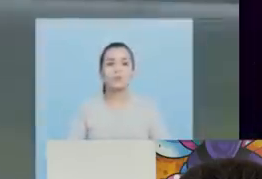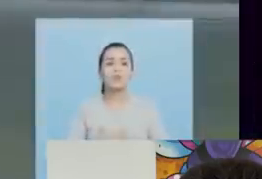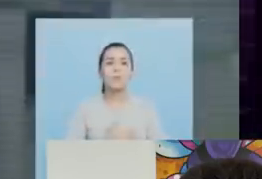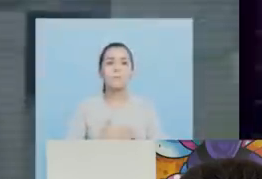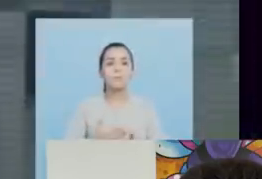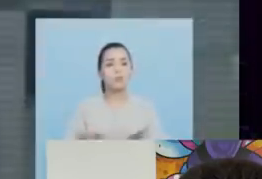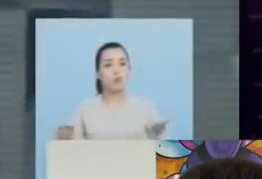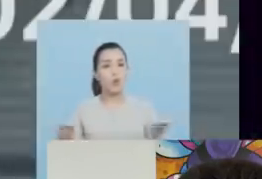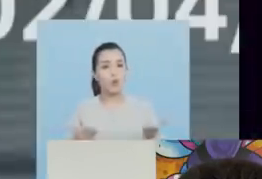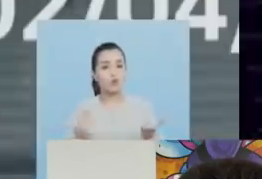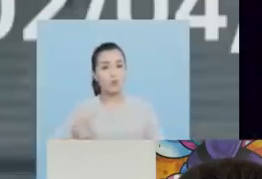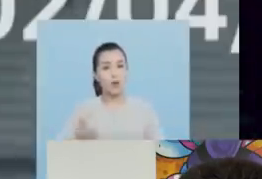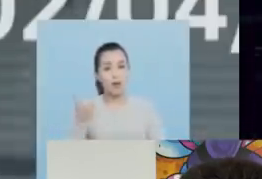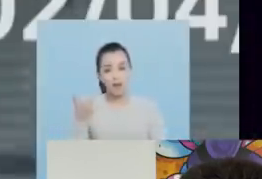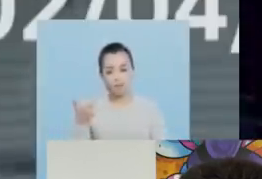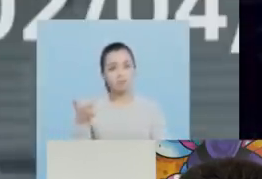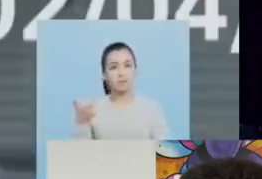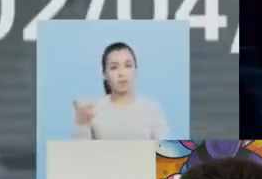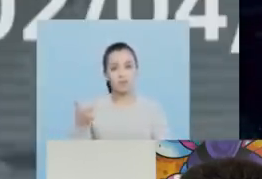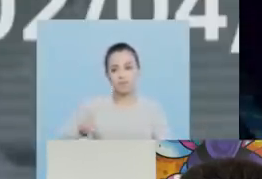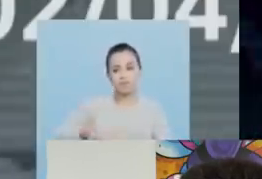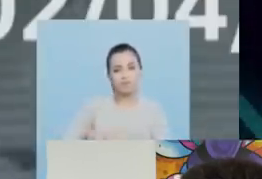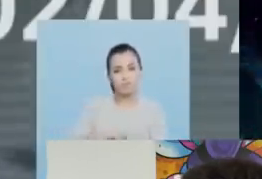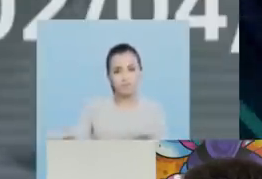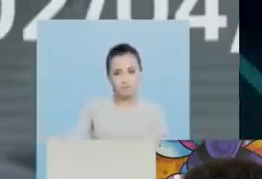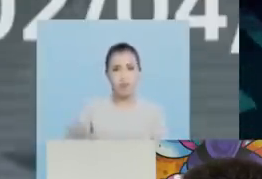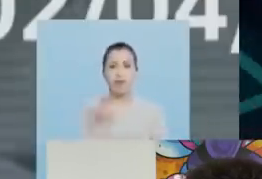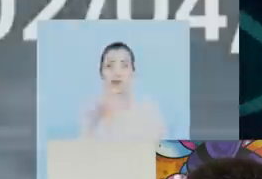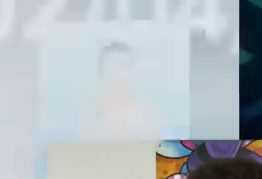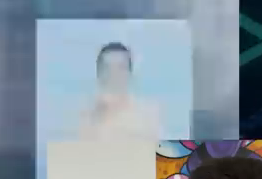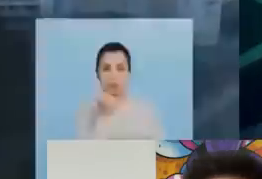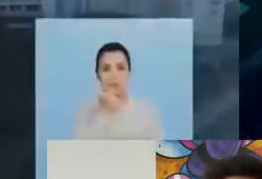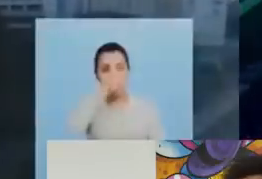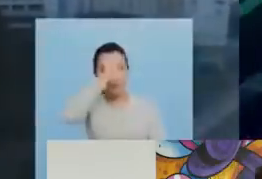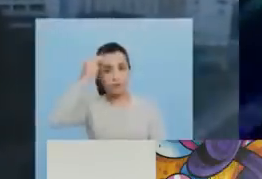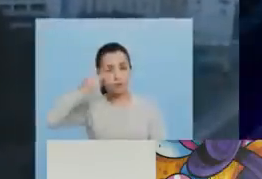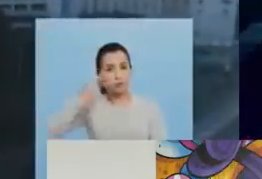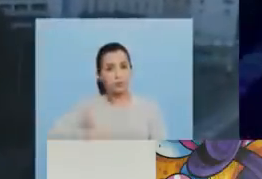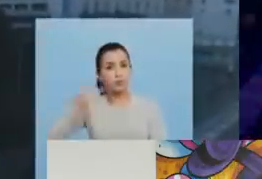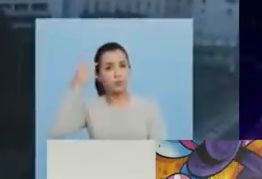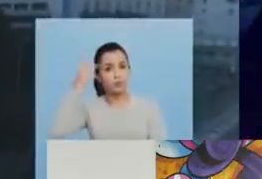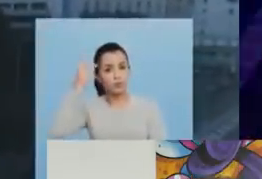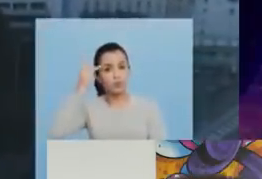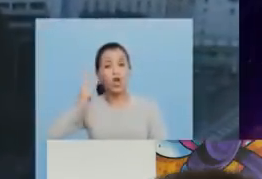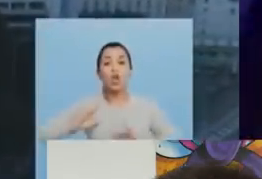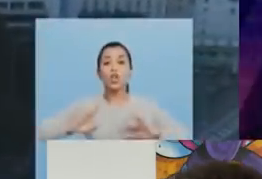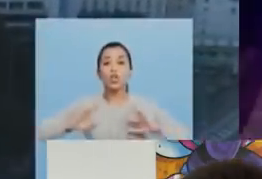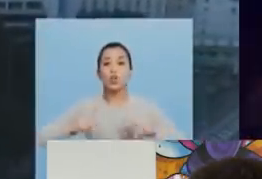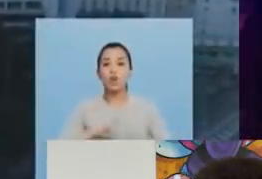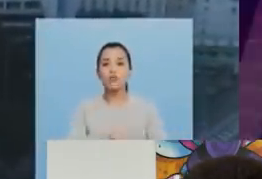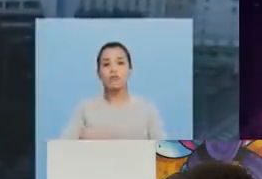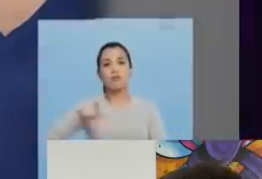Aí eu faço uma coisa, eu sou um careca bobo. Eu faço outra coisa, eu sou um careca burro. Então eu quero que todo mundo morra. Na Prefeitura de São Paulo,